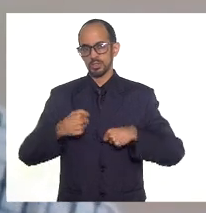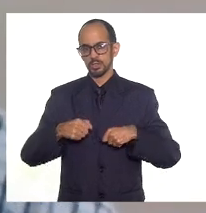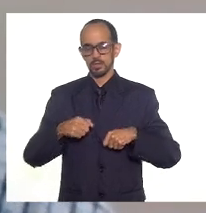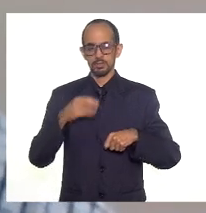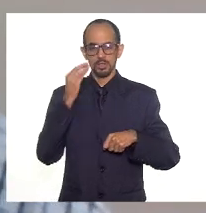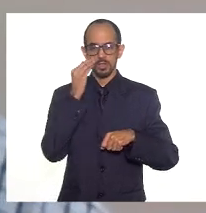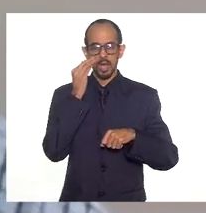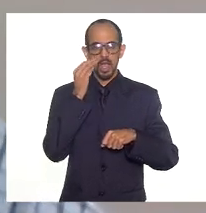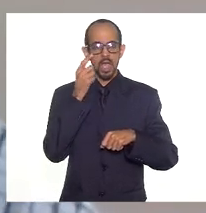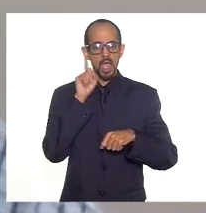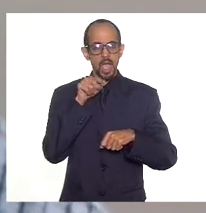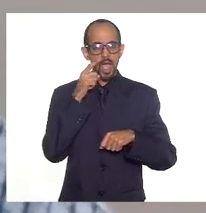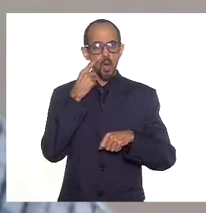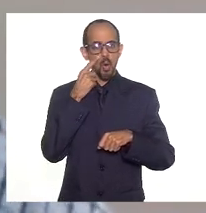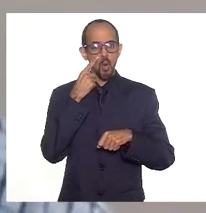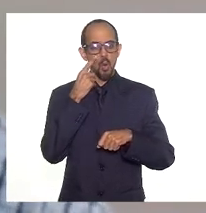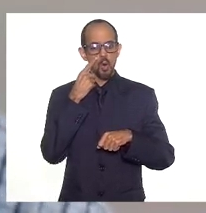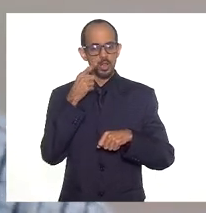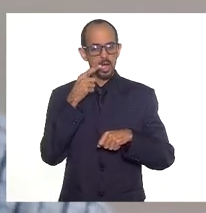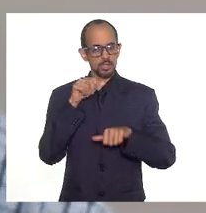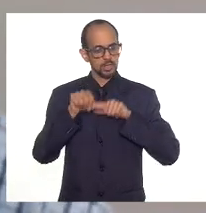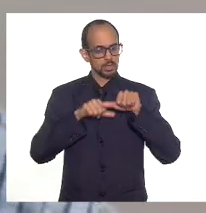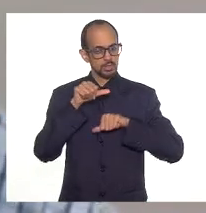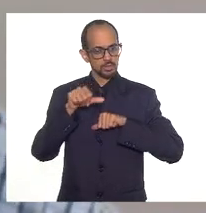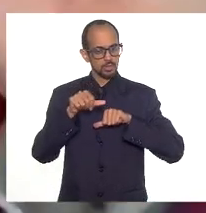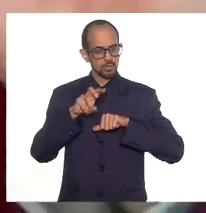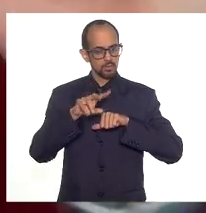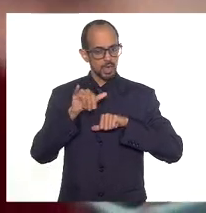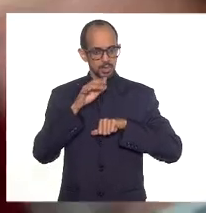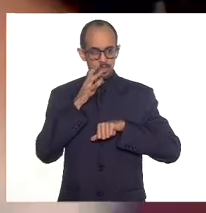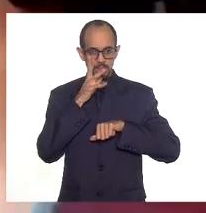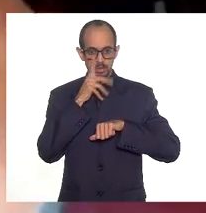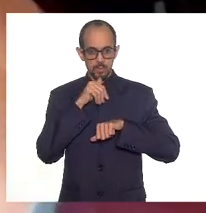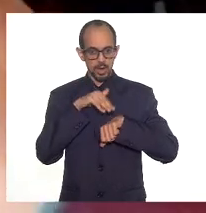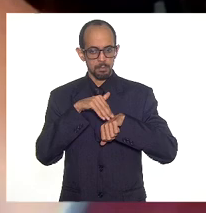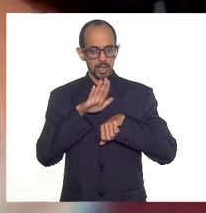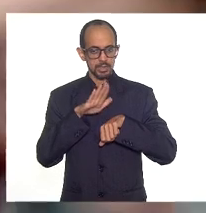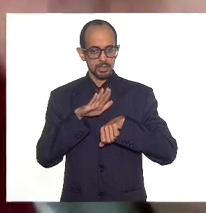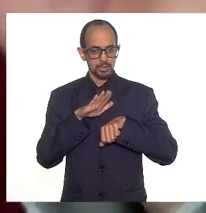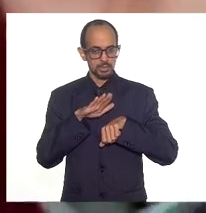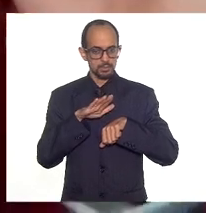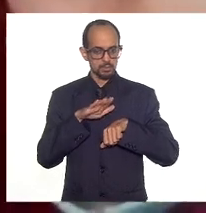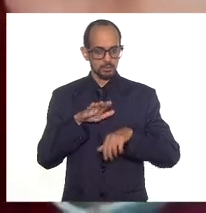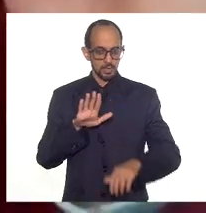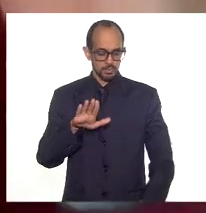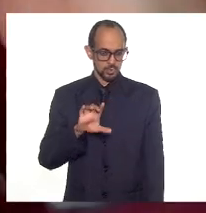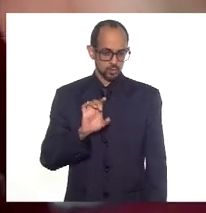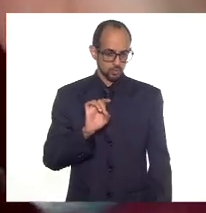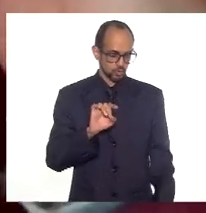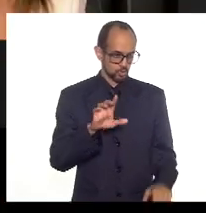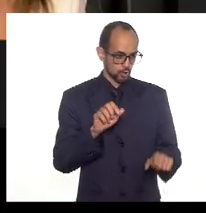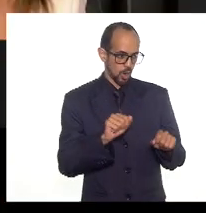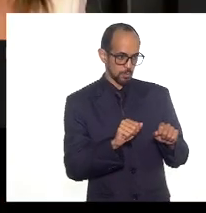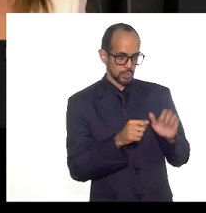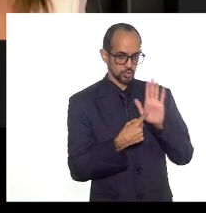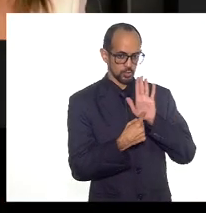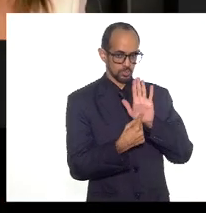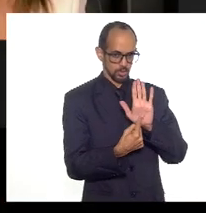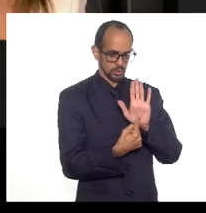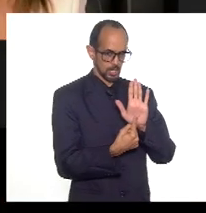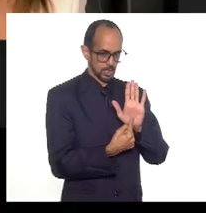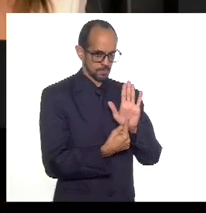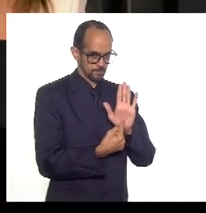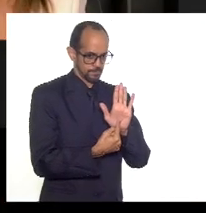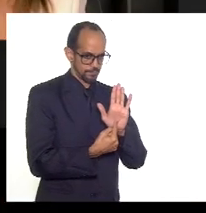dizer, essa transição ainda vai levar mais tempo, tá certo? Mal. Do outro lado, pois não. Só para ilustrar, a gente acabou também não